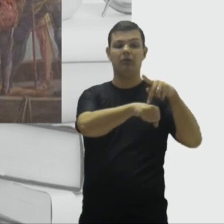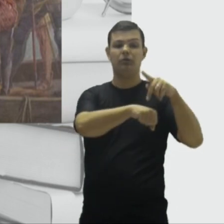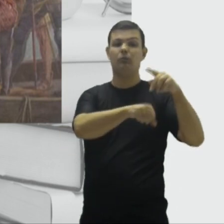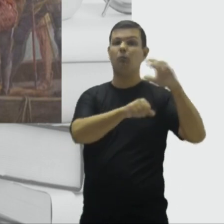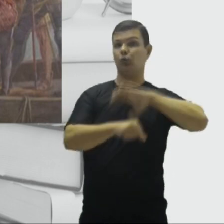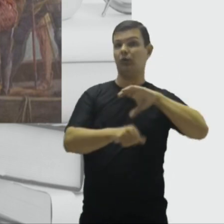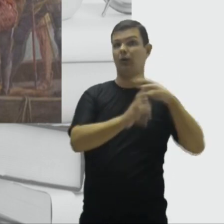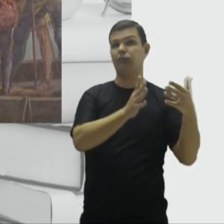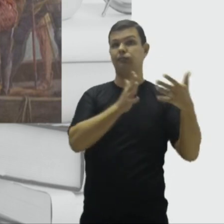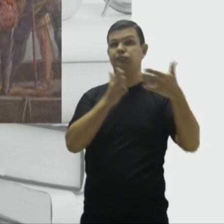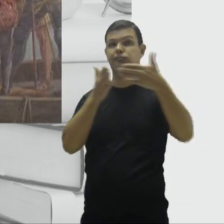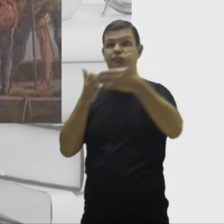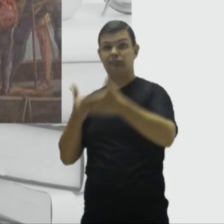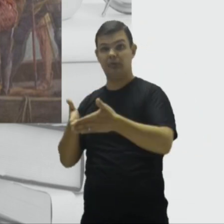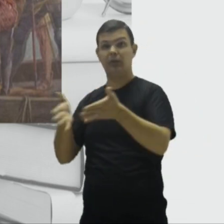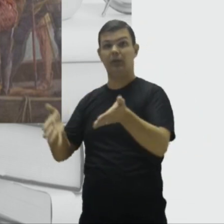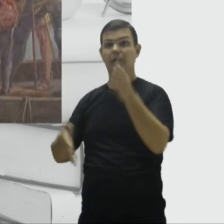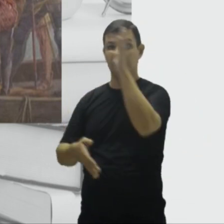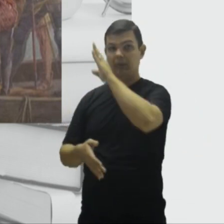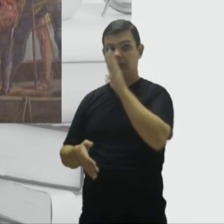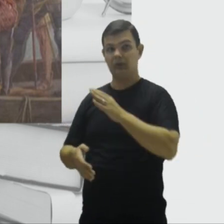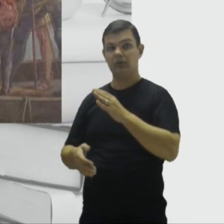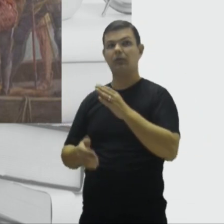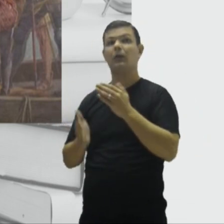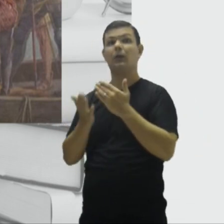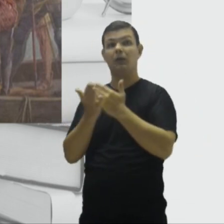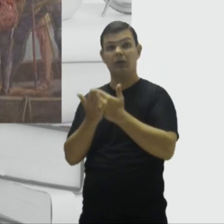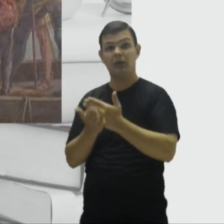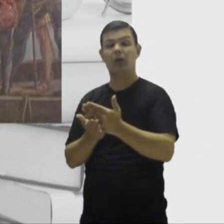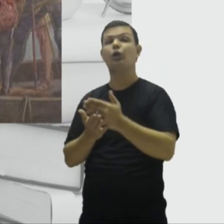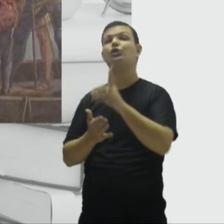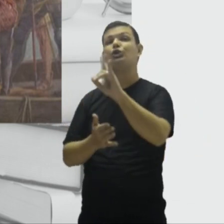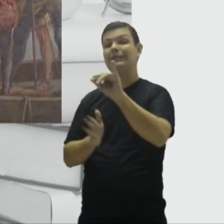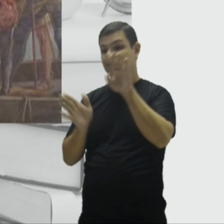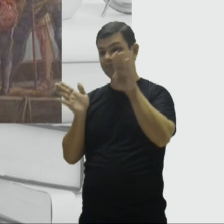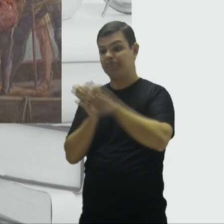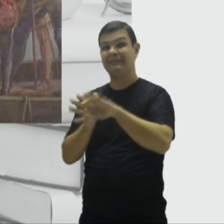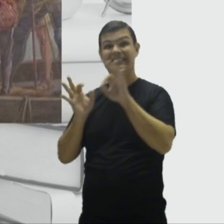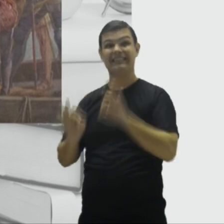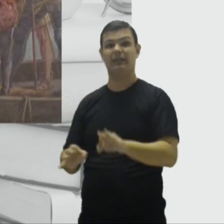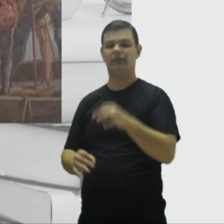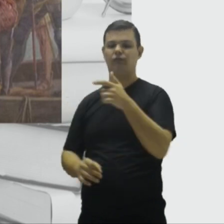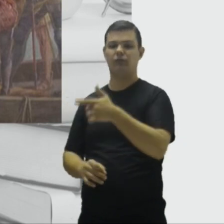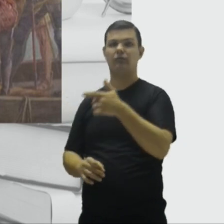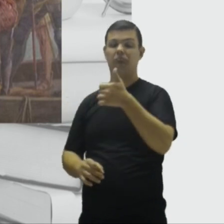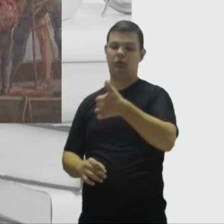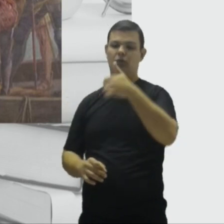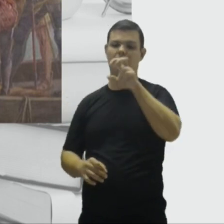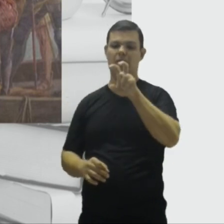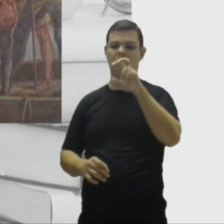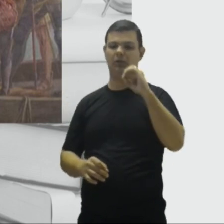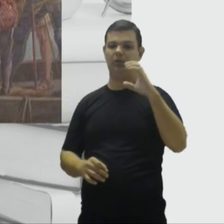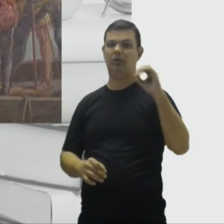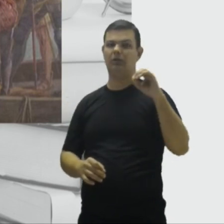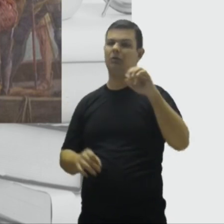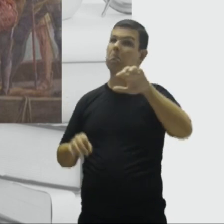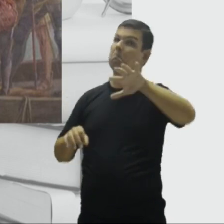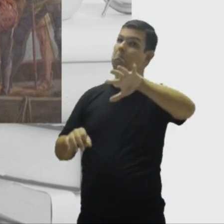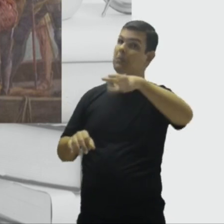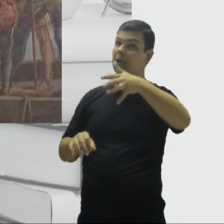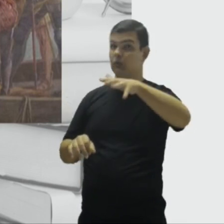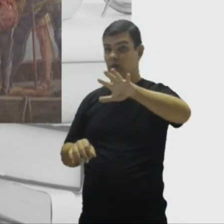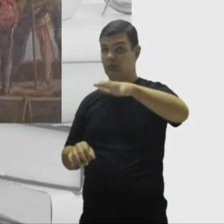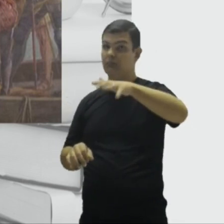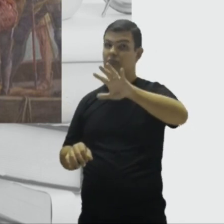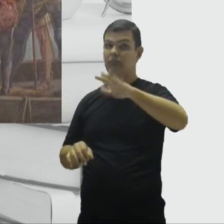Brasil, que foi datada e oficializada, tá, como no ano de 1500. Mas isso é uma data